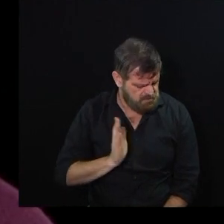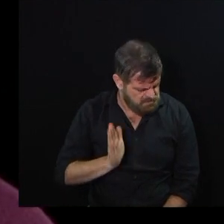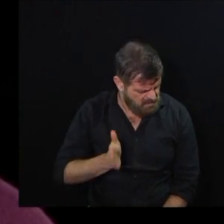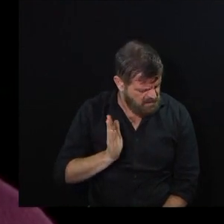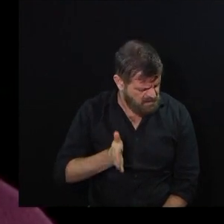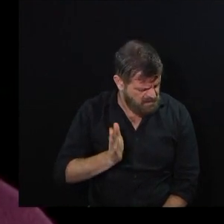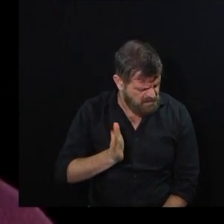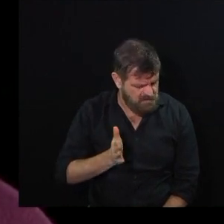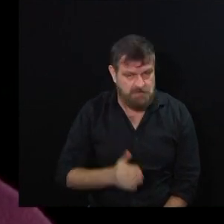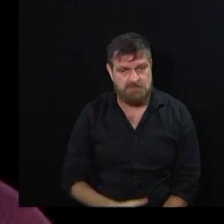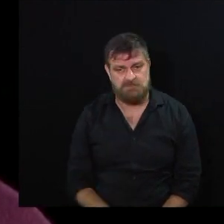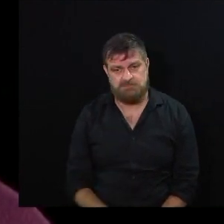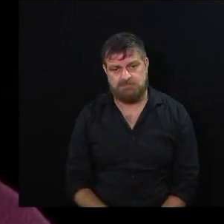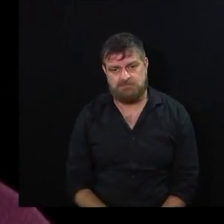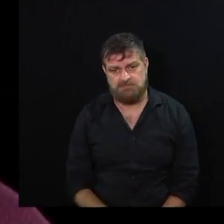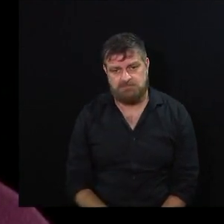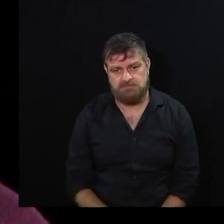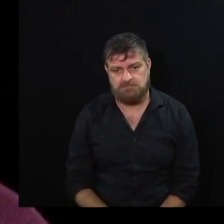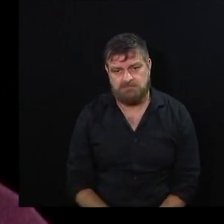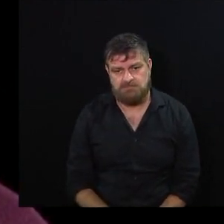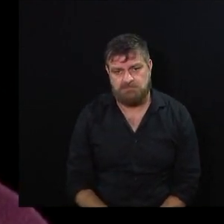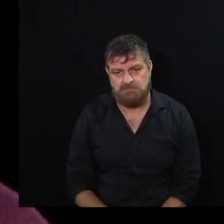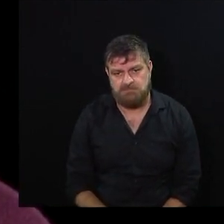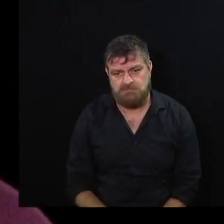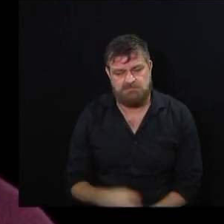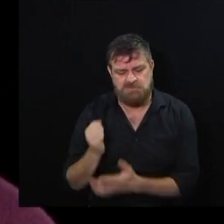Muito medo. Mas já passou.